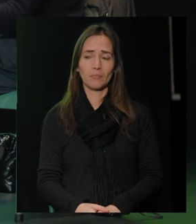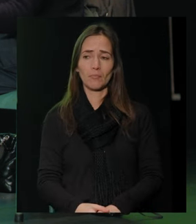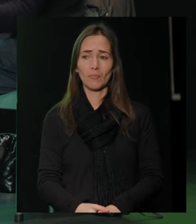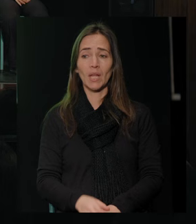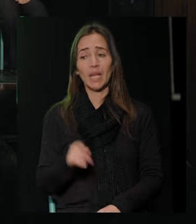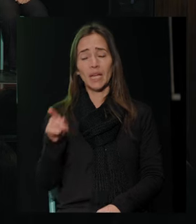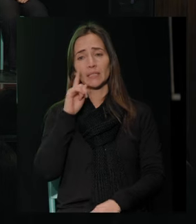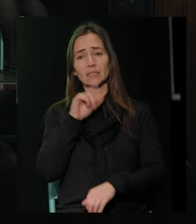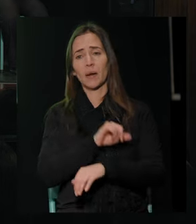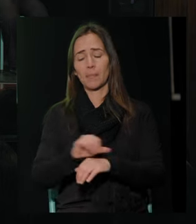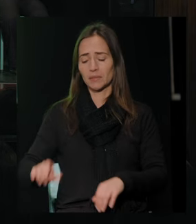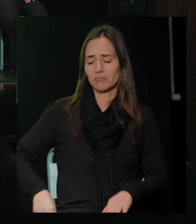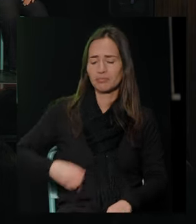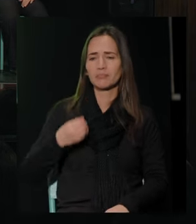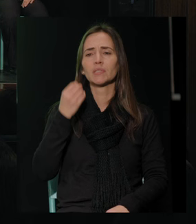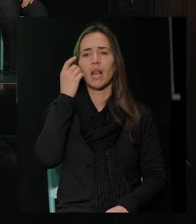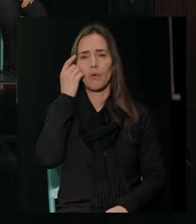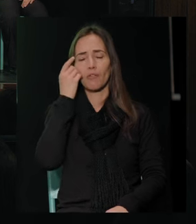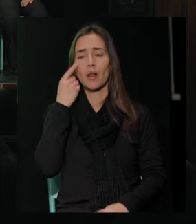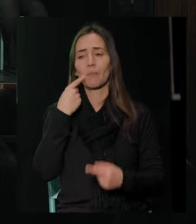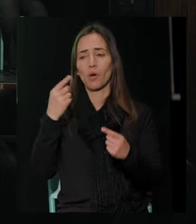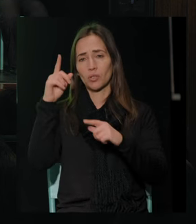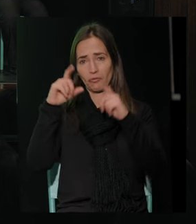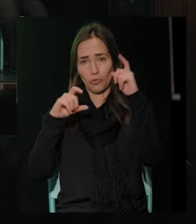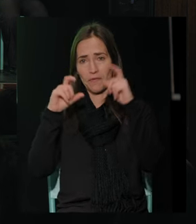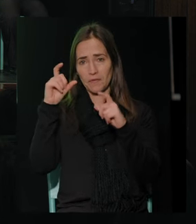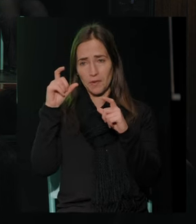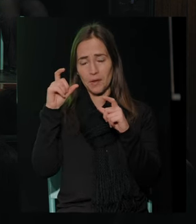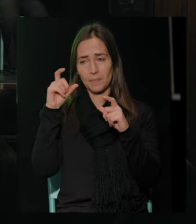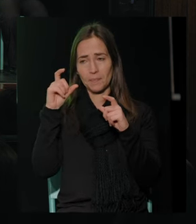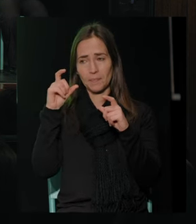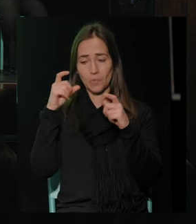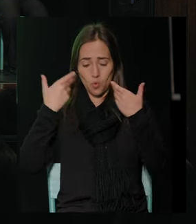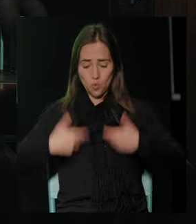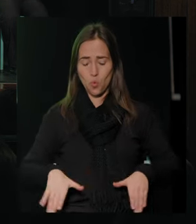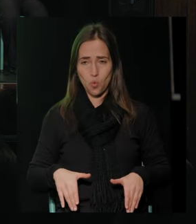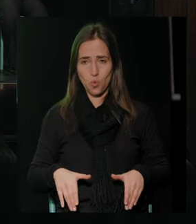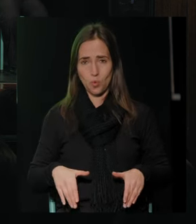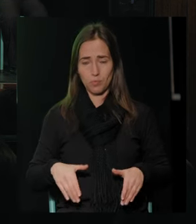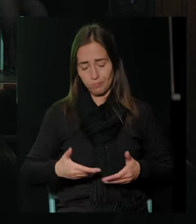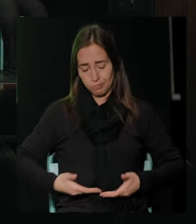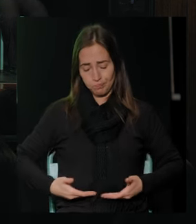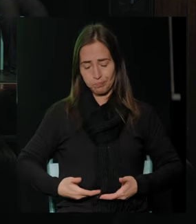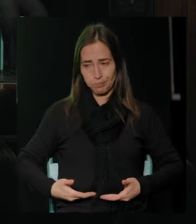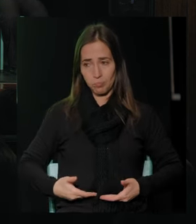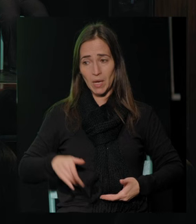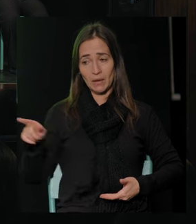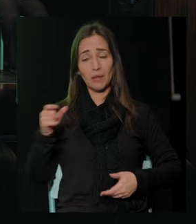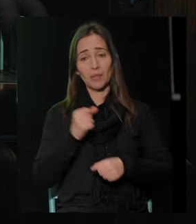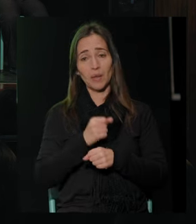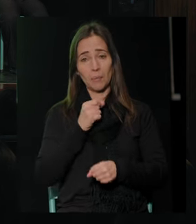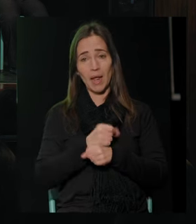às tantas, saca-me do telemóvel e mostra-me uma fotografia em tronco nu. Ele trabalhava numa